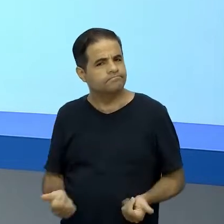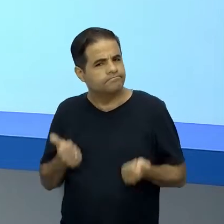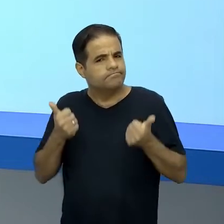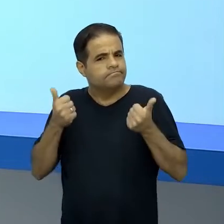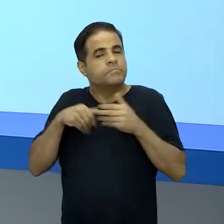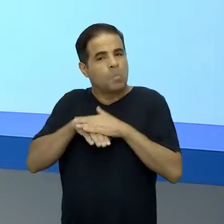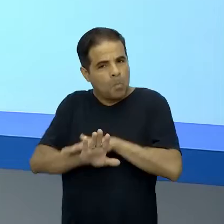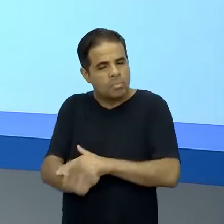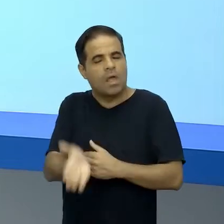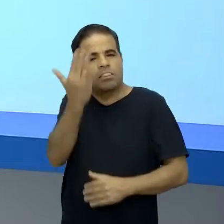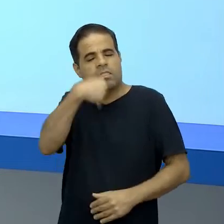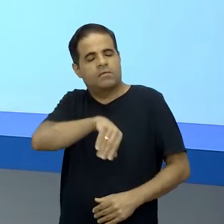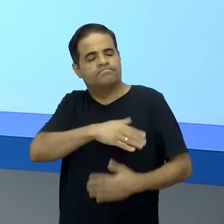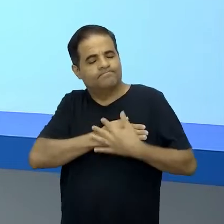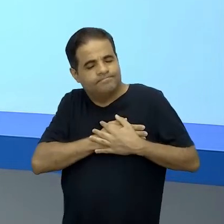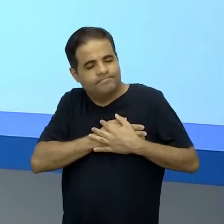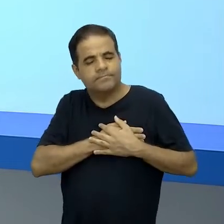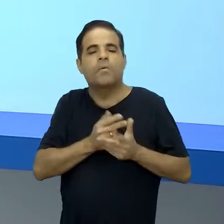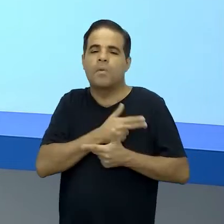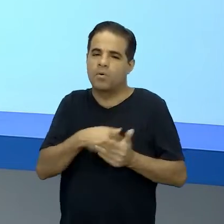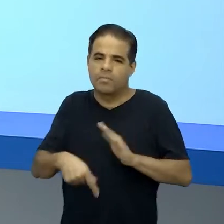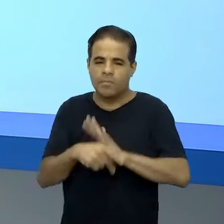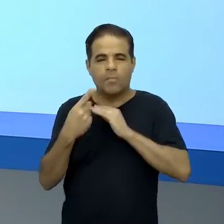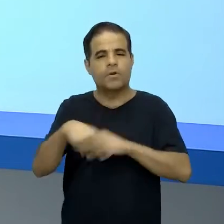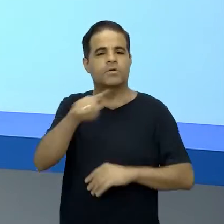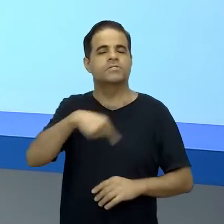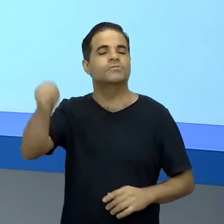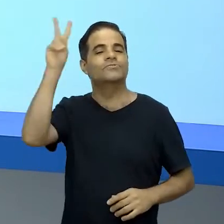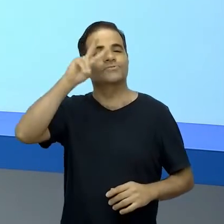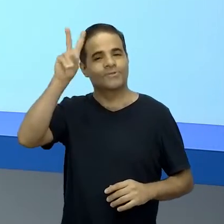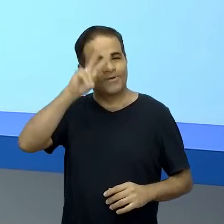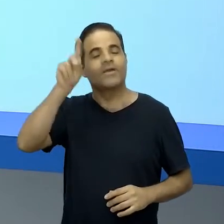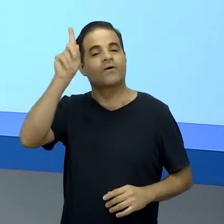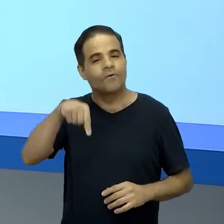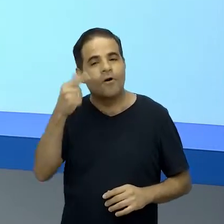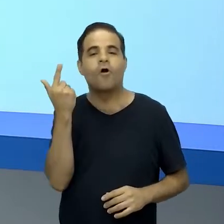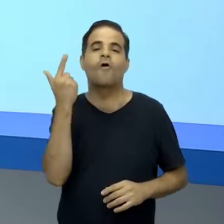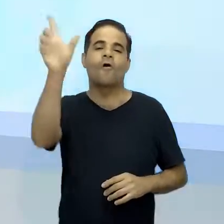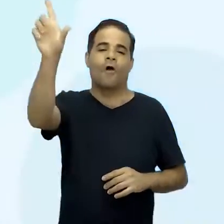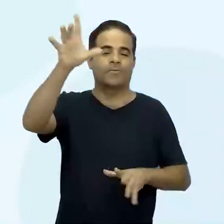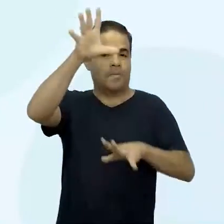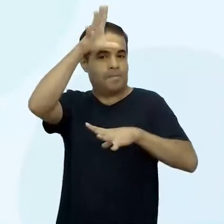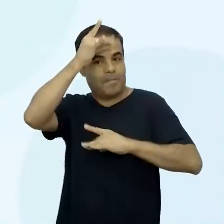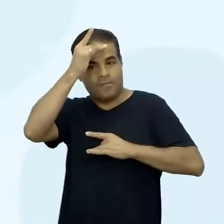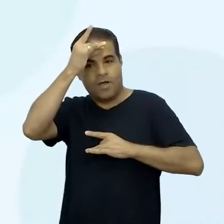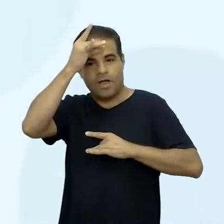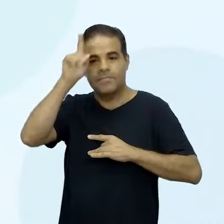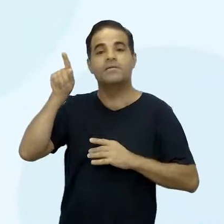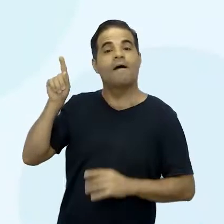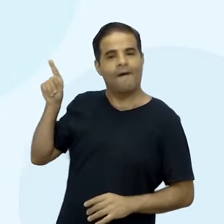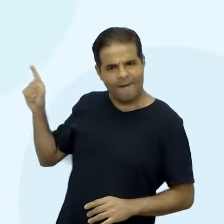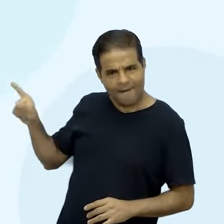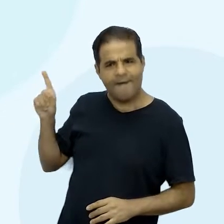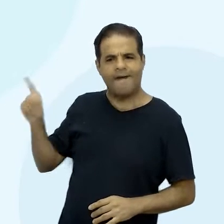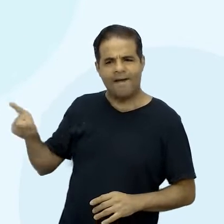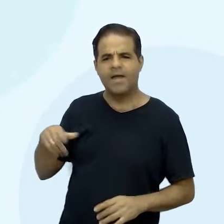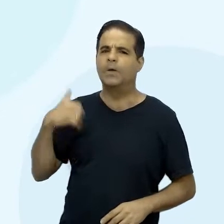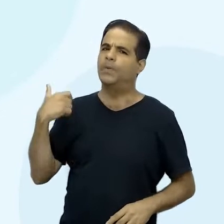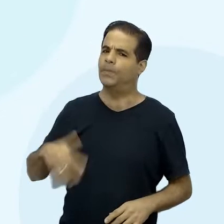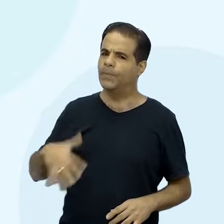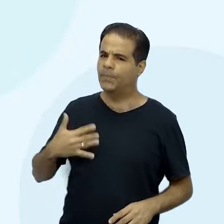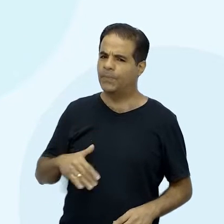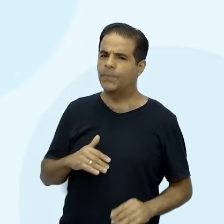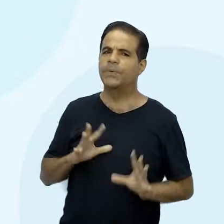que guardar no coração porque é coisa nossa. Outro artista da performance, essa aí ela é bem polêmica e